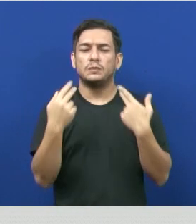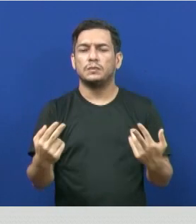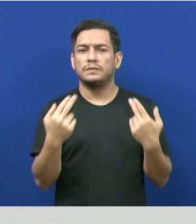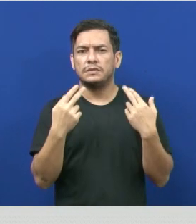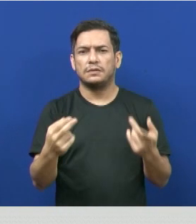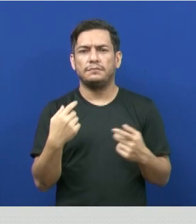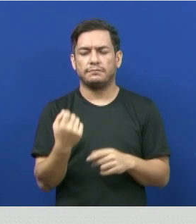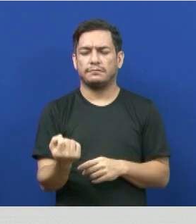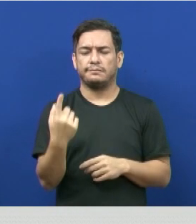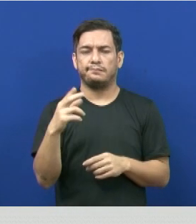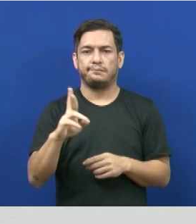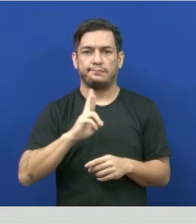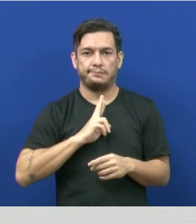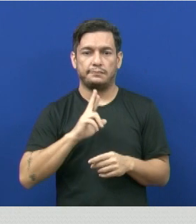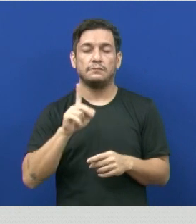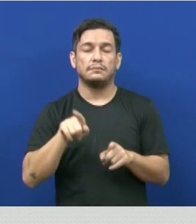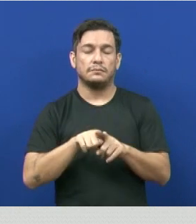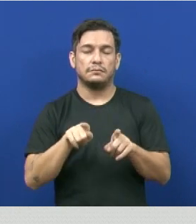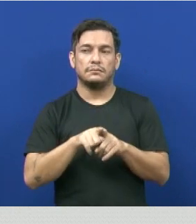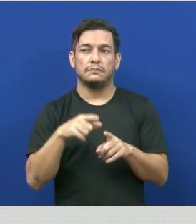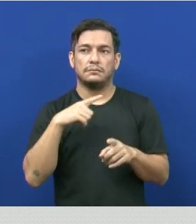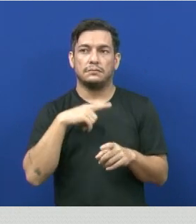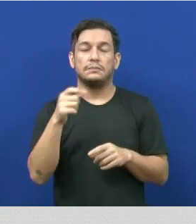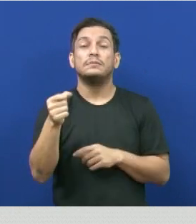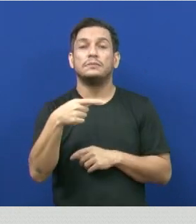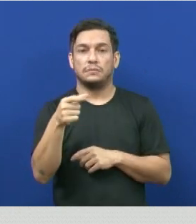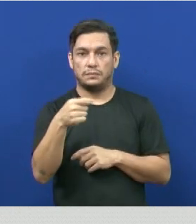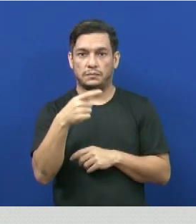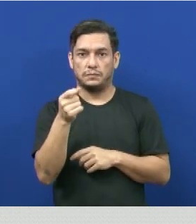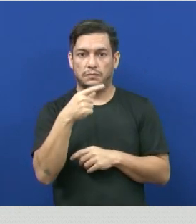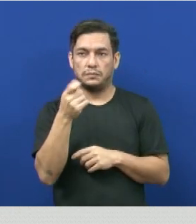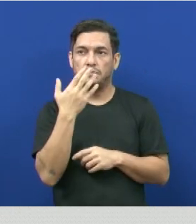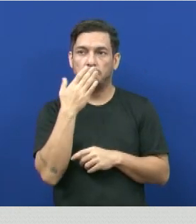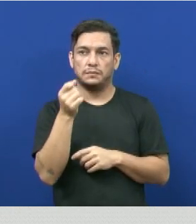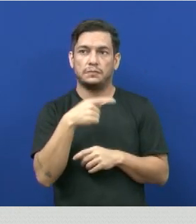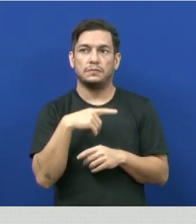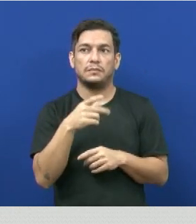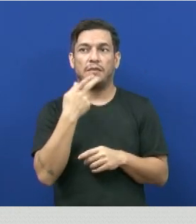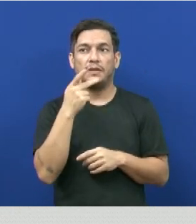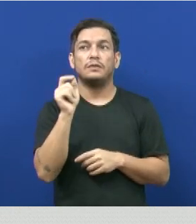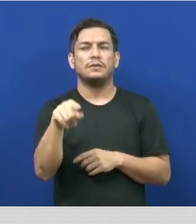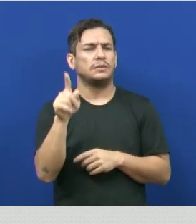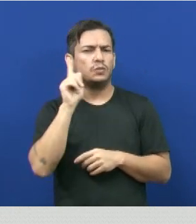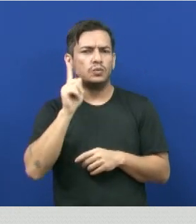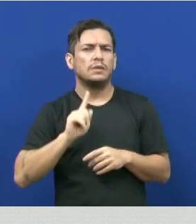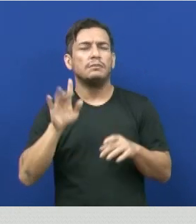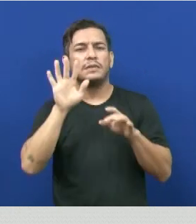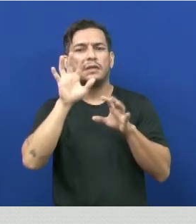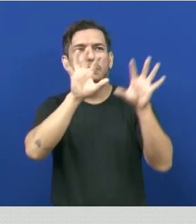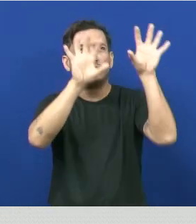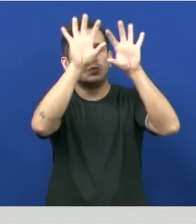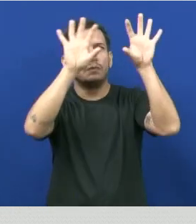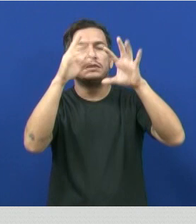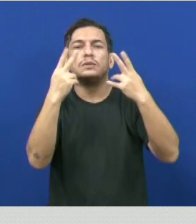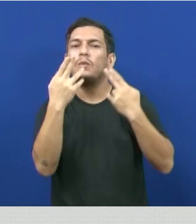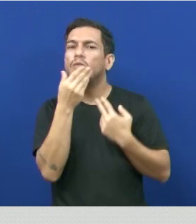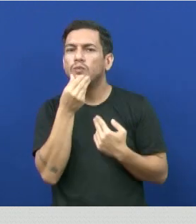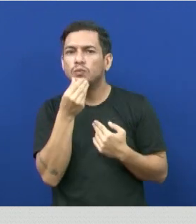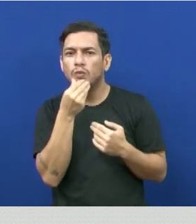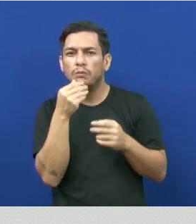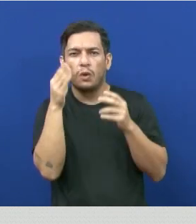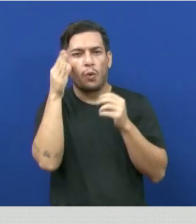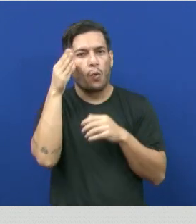para gente de estranheza na resposta e aí a gente tem nessa parte azul que diz assim pois você não sabe que as nuvens são como os homens